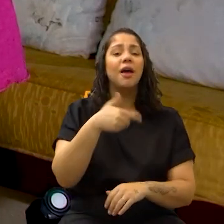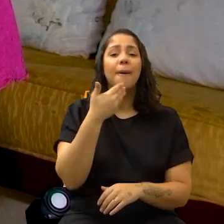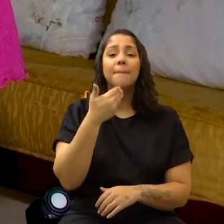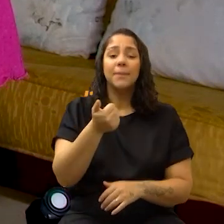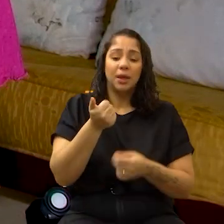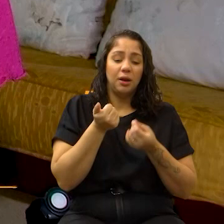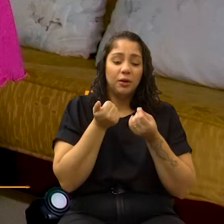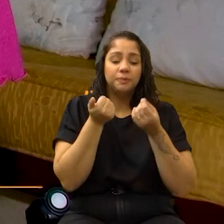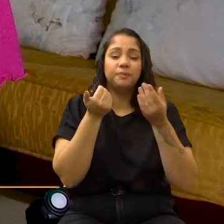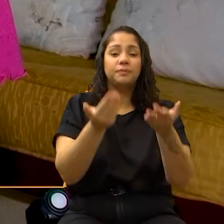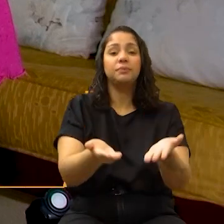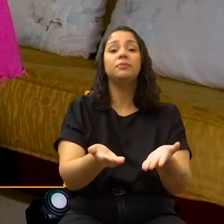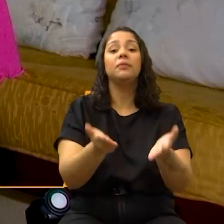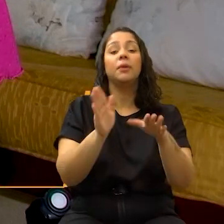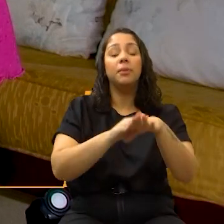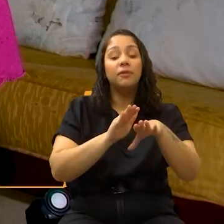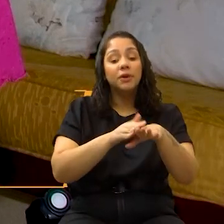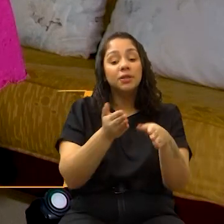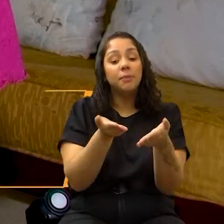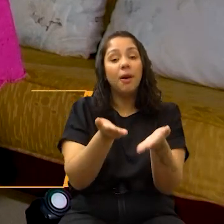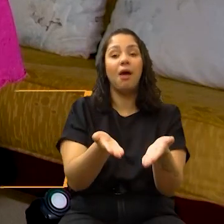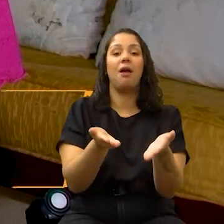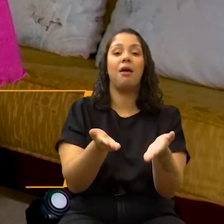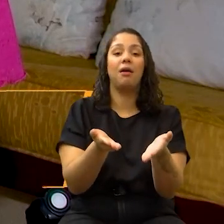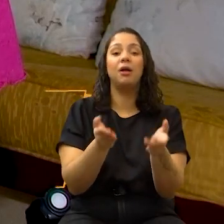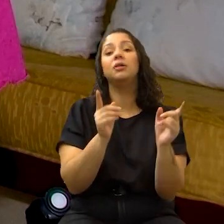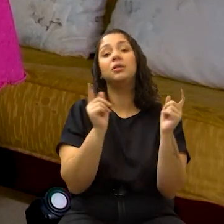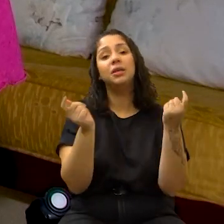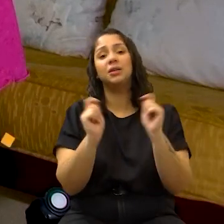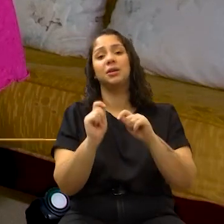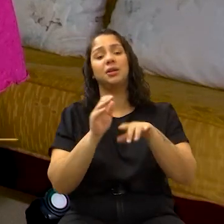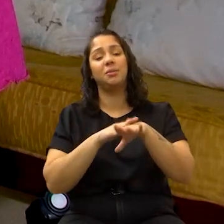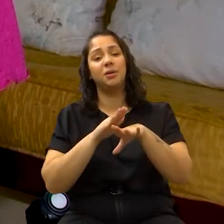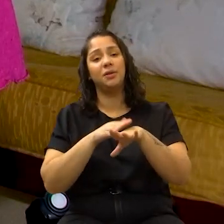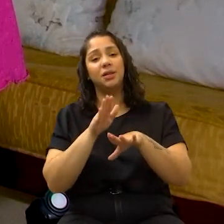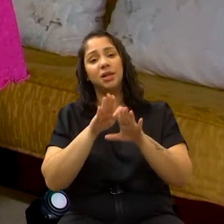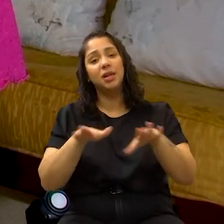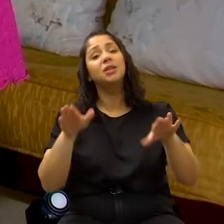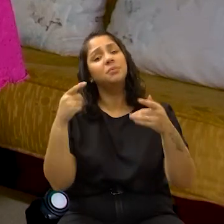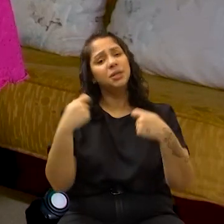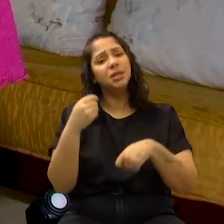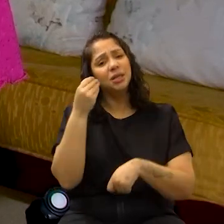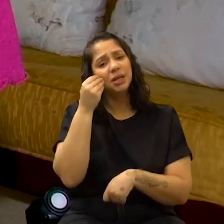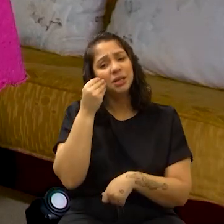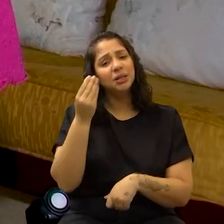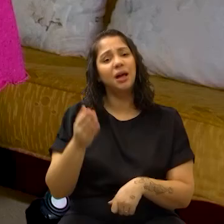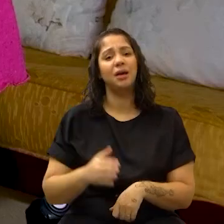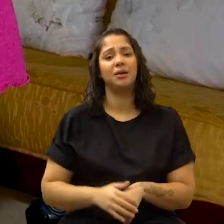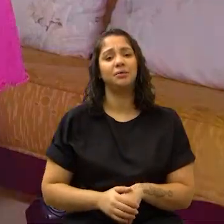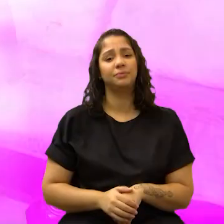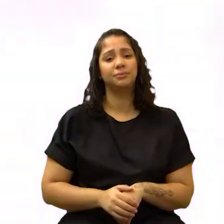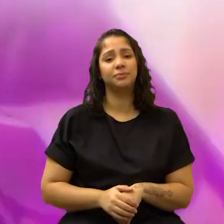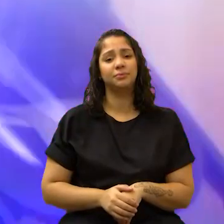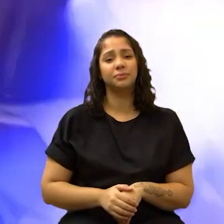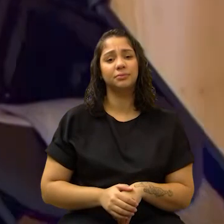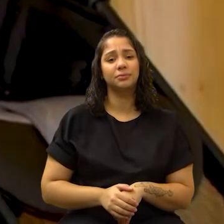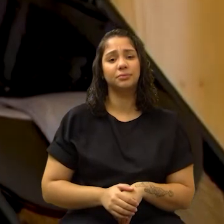né? Você está dando o seu melhor para fazer para ela, né, o que você pode fazer, e eu acho que você tem que tentar.